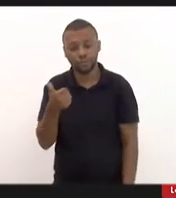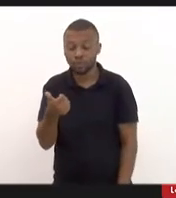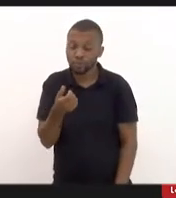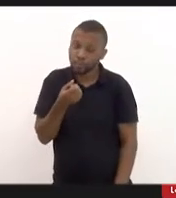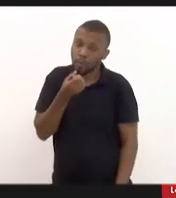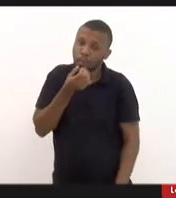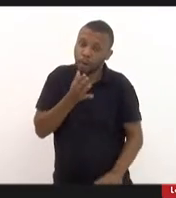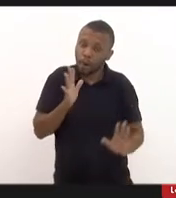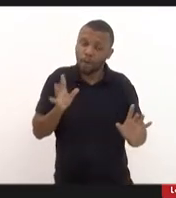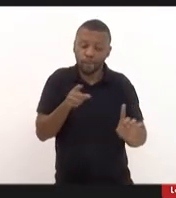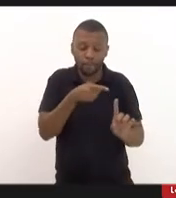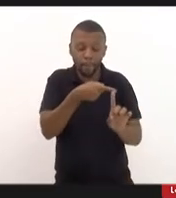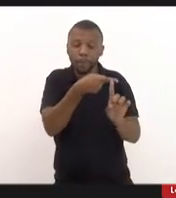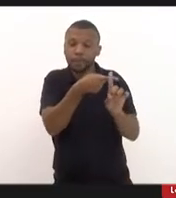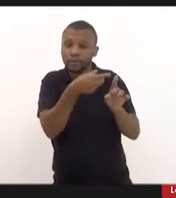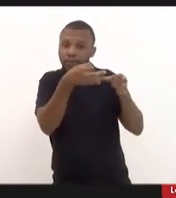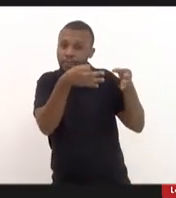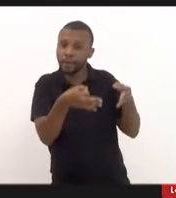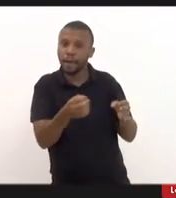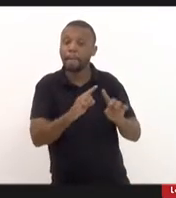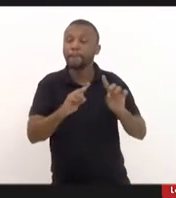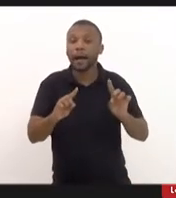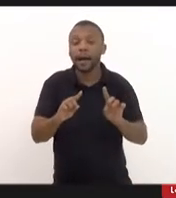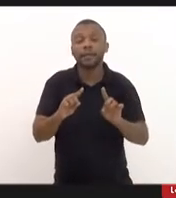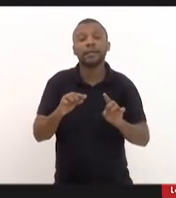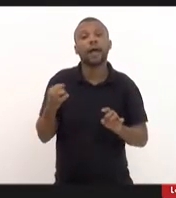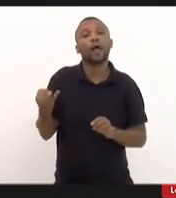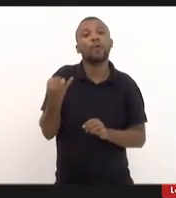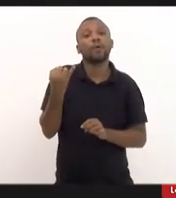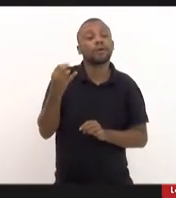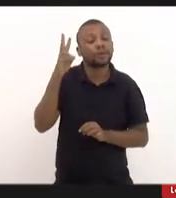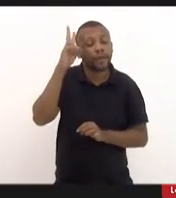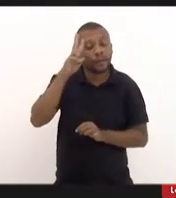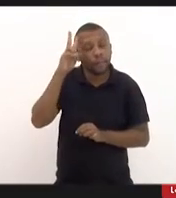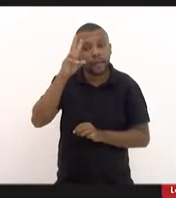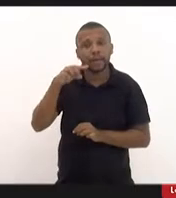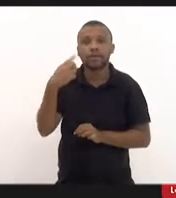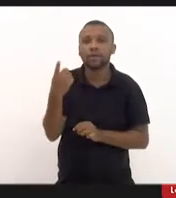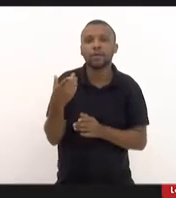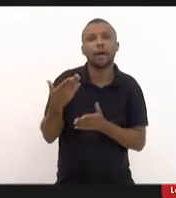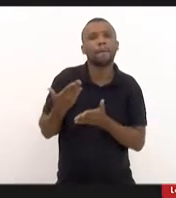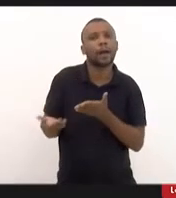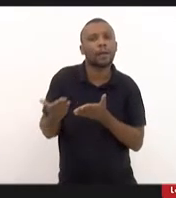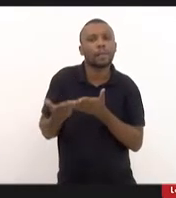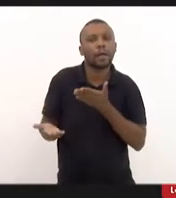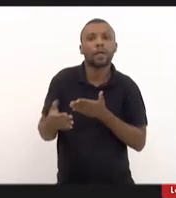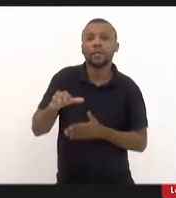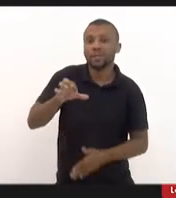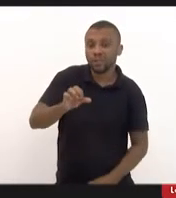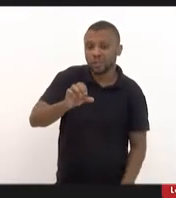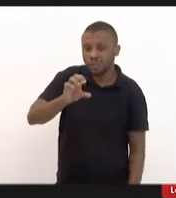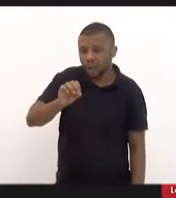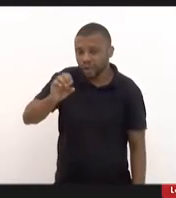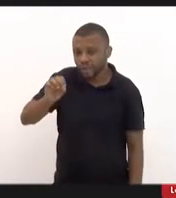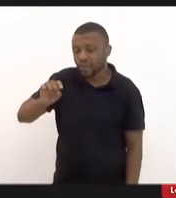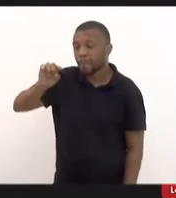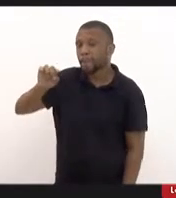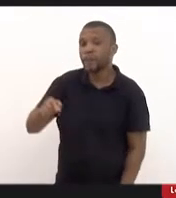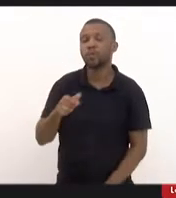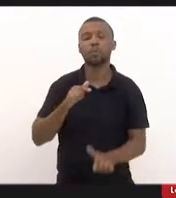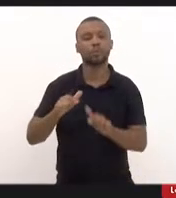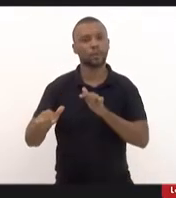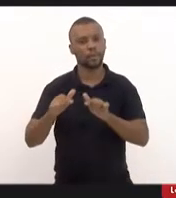positiva, né? Mas volto a lembrar que nós tínhamos perdido quase 900 mil empregos. Então,